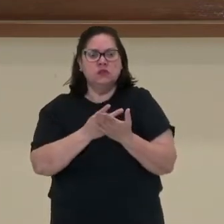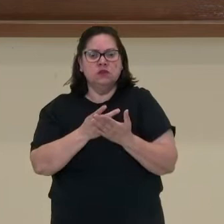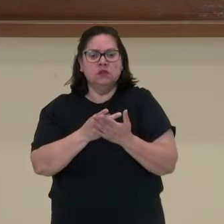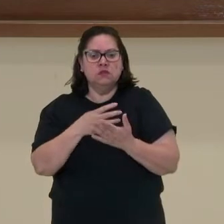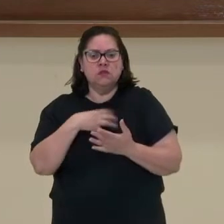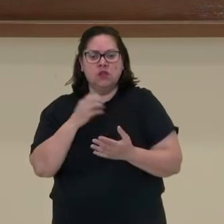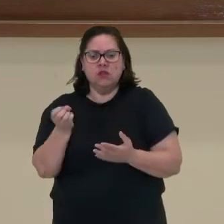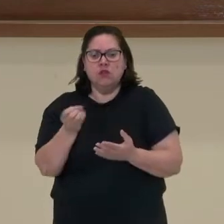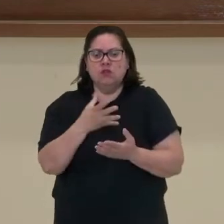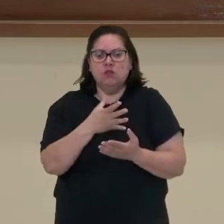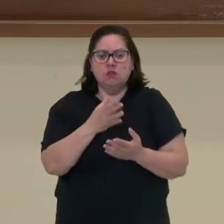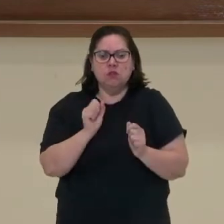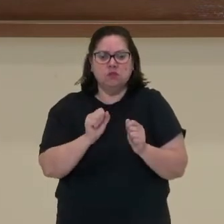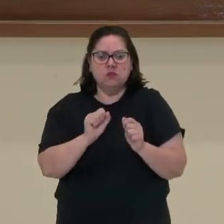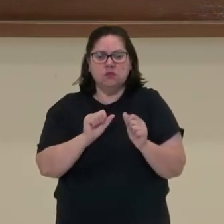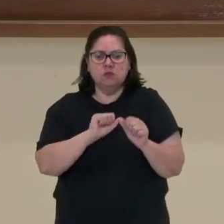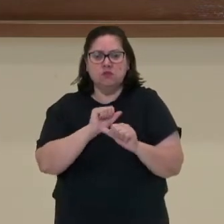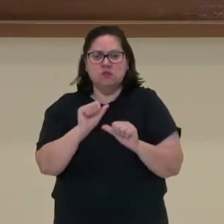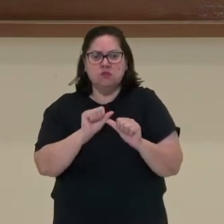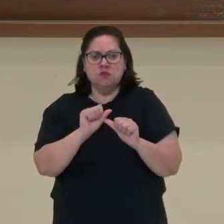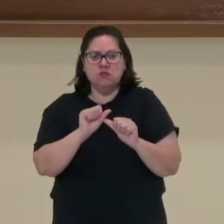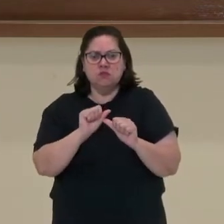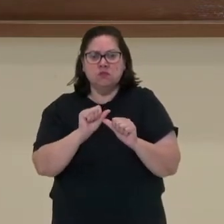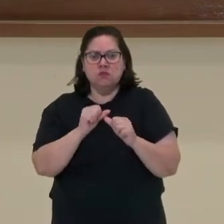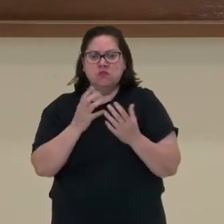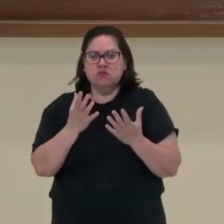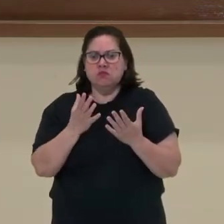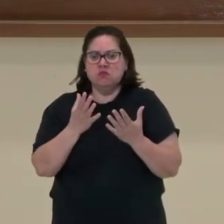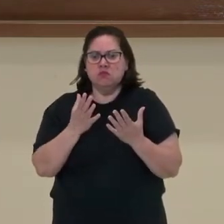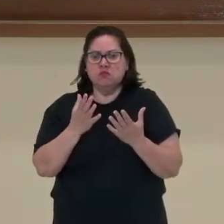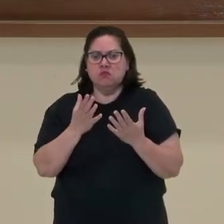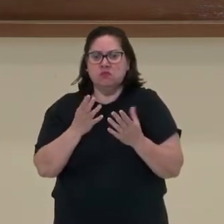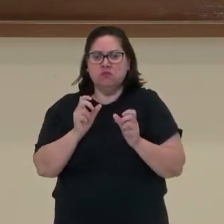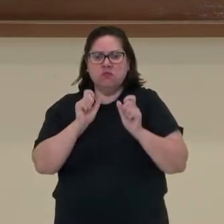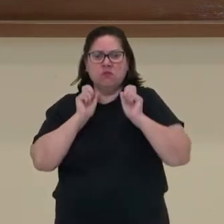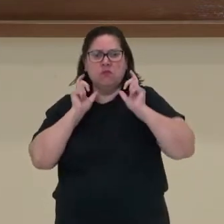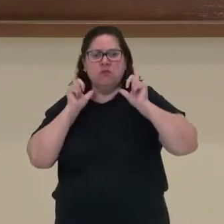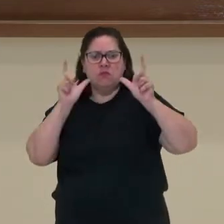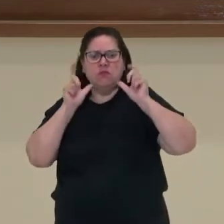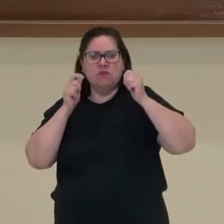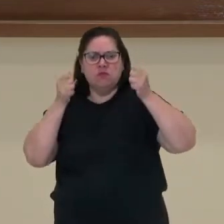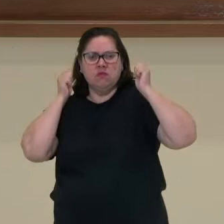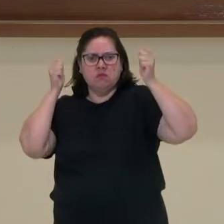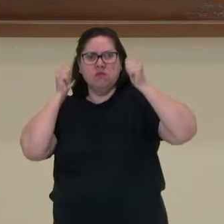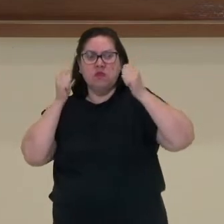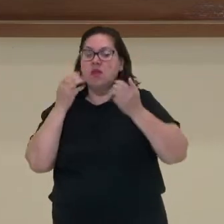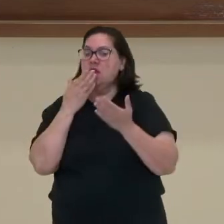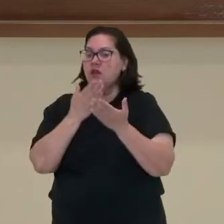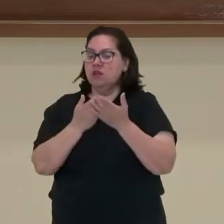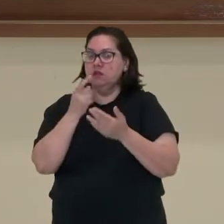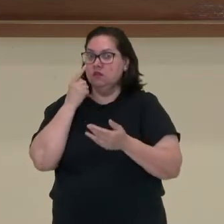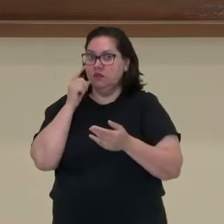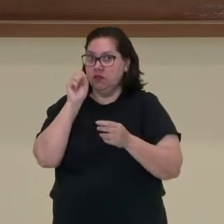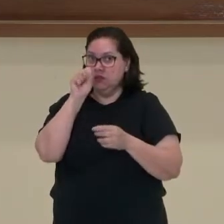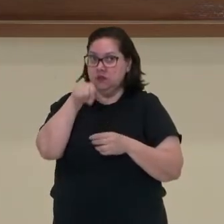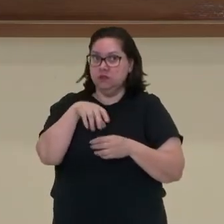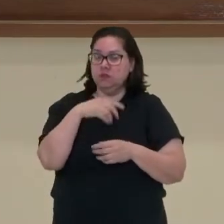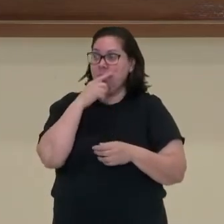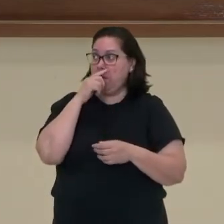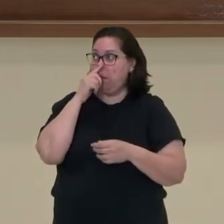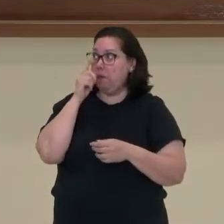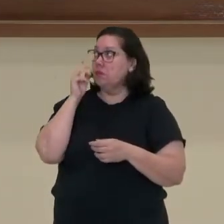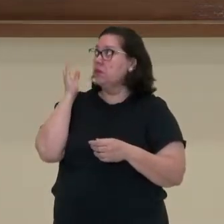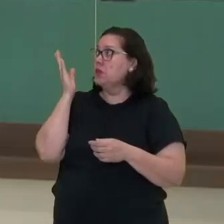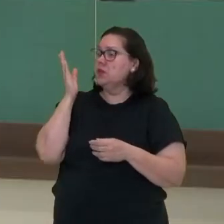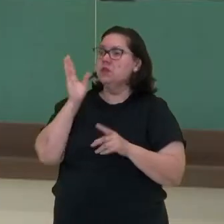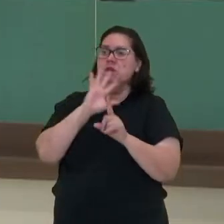forma nova pode se tornar uma coisa que seja uma voz, talvez até de protesto? O que vocês acham? Essa aula a gente vai ver que sim. Vamos lá.